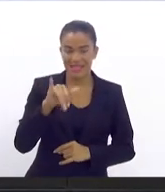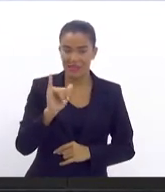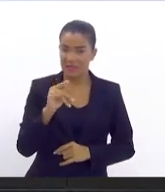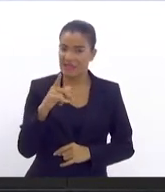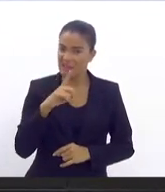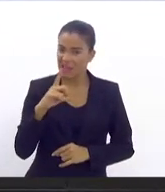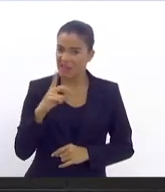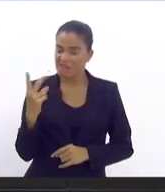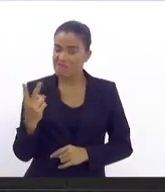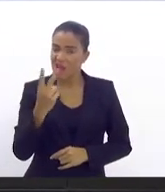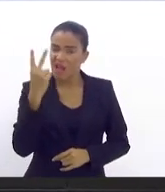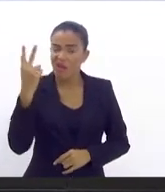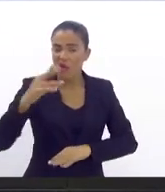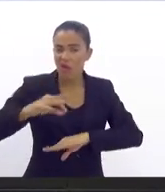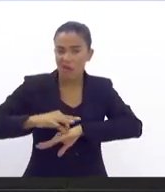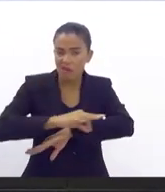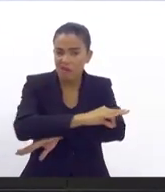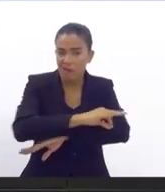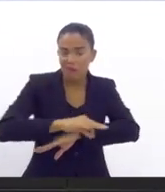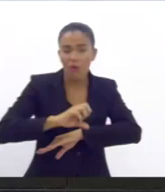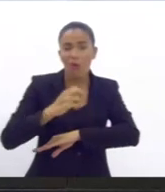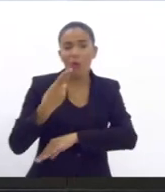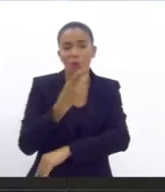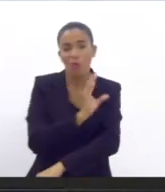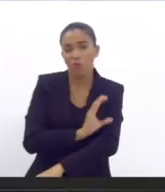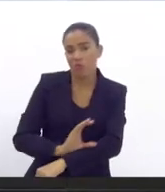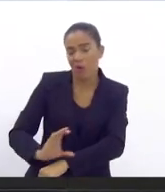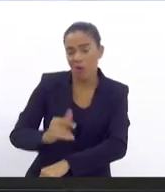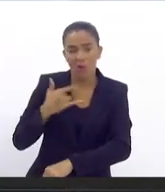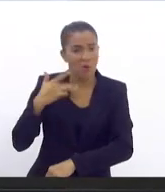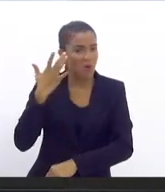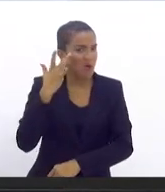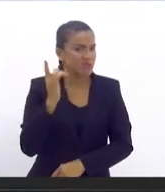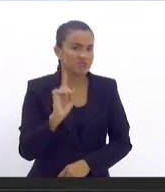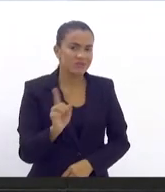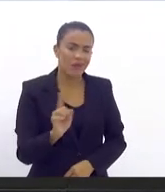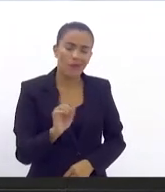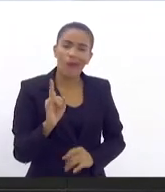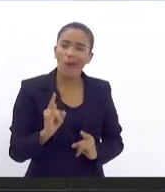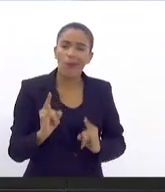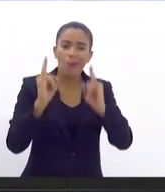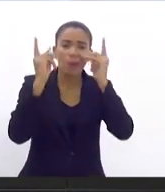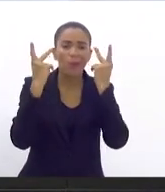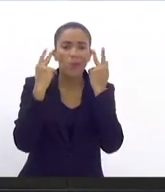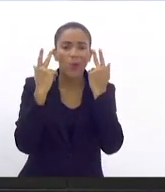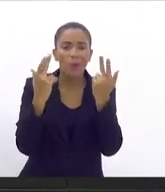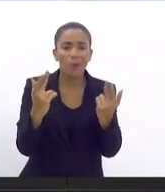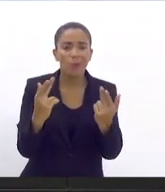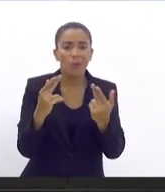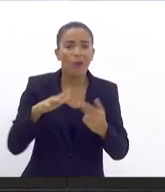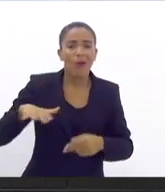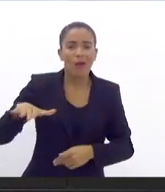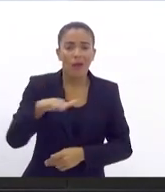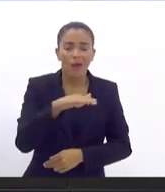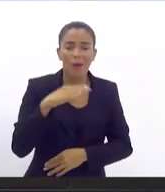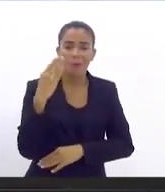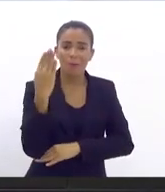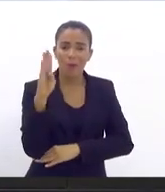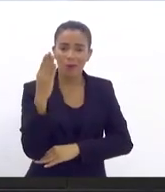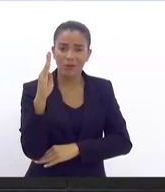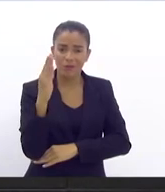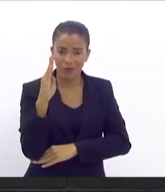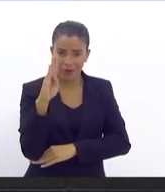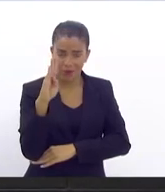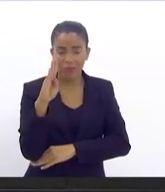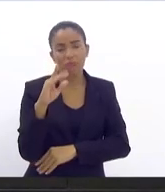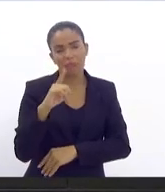se ele tem um valor arquitetônico ou cultural. Creio que não, porque é um prédio comum no meio de Botafogo. Tem um valor,